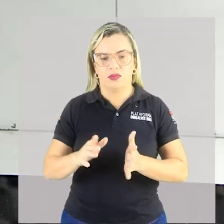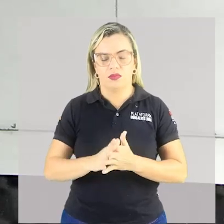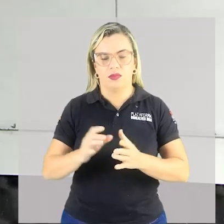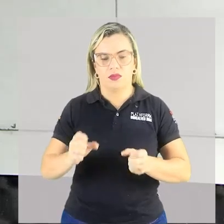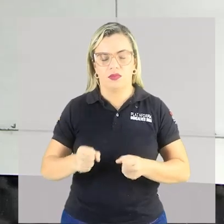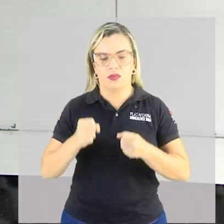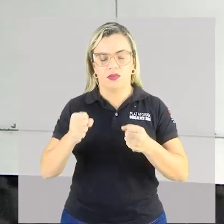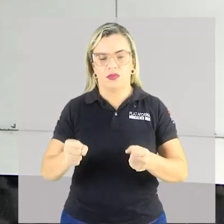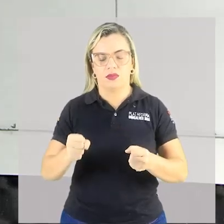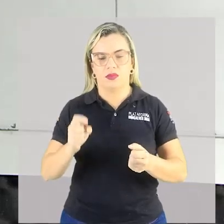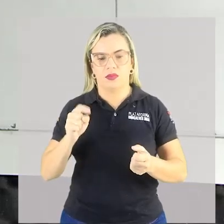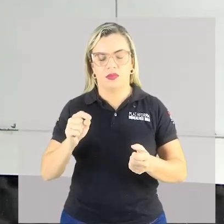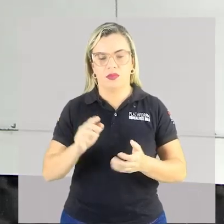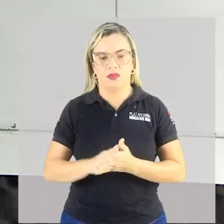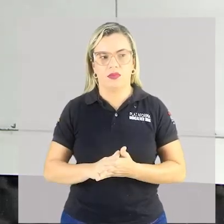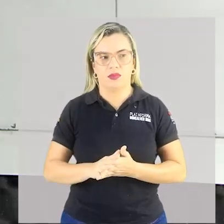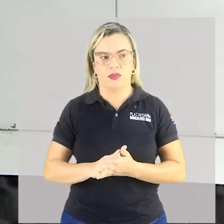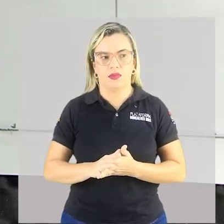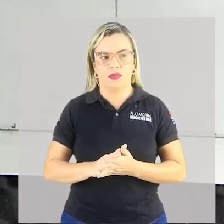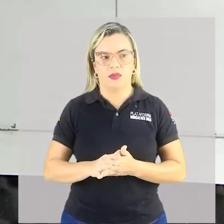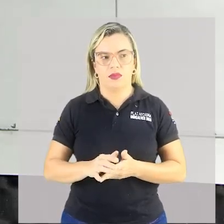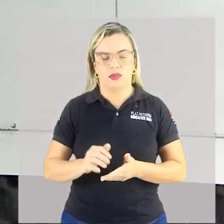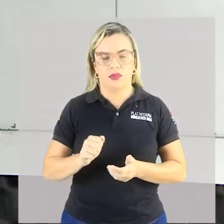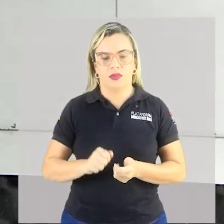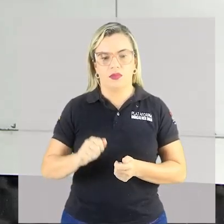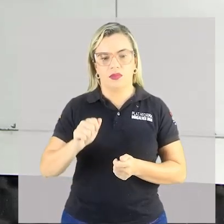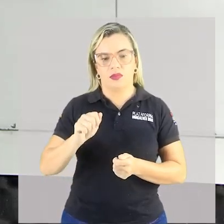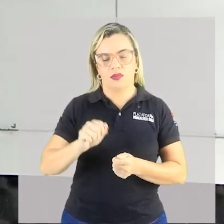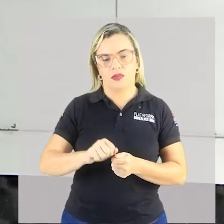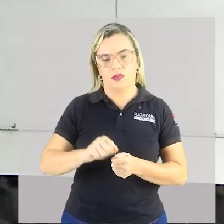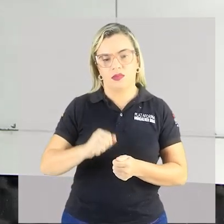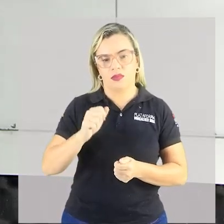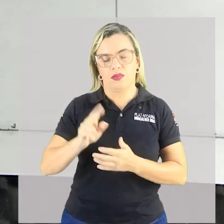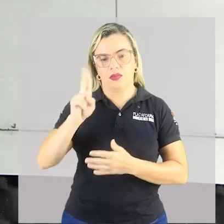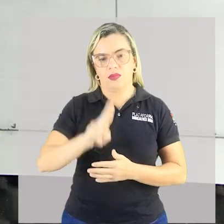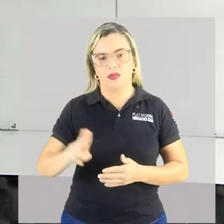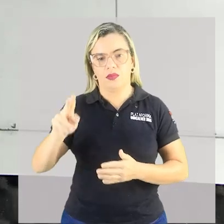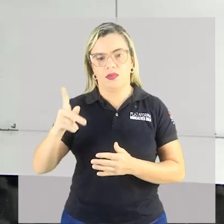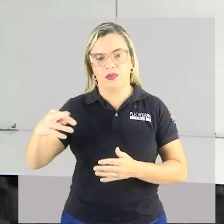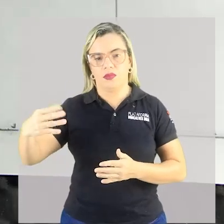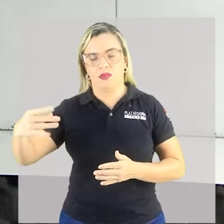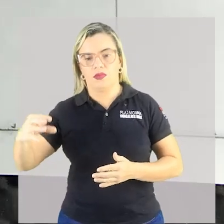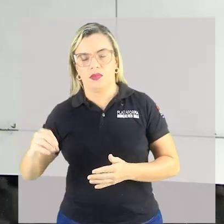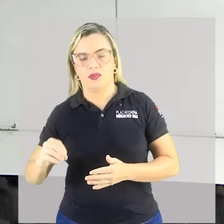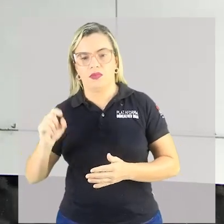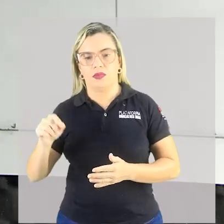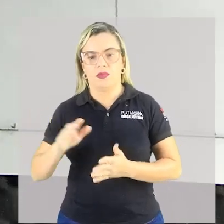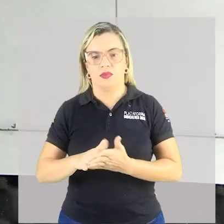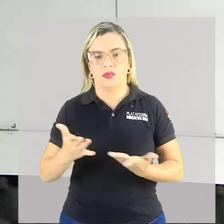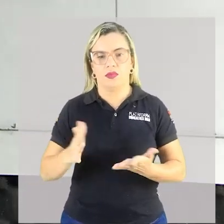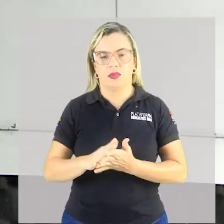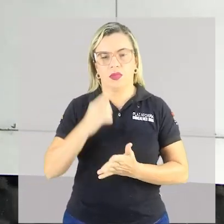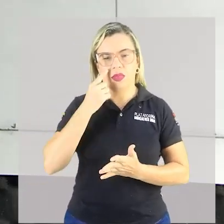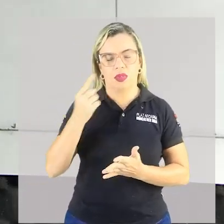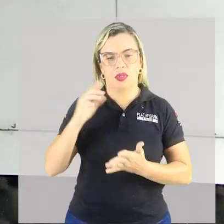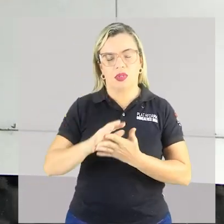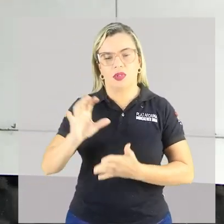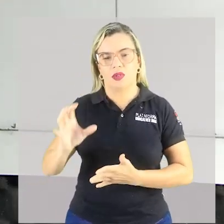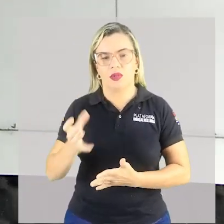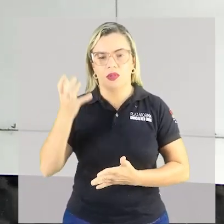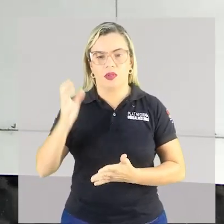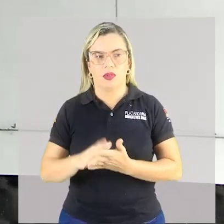fazer, né, com esse método aí tradicional, aplicando aí a proporção, ou também tu pode observar o que está acontecendo, né? Qual é